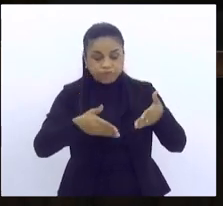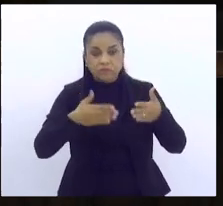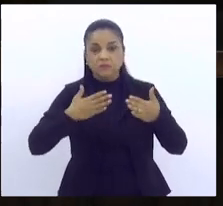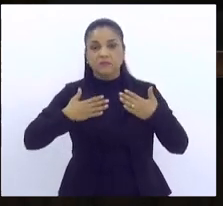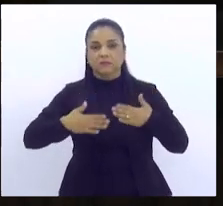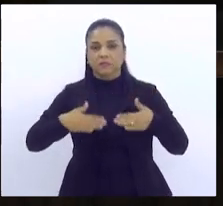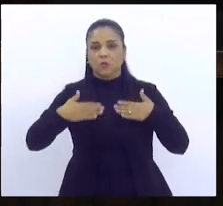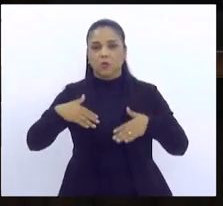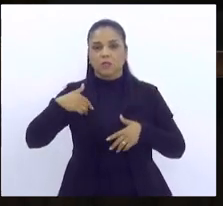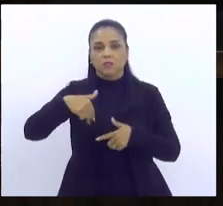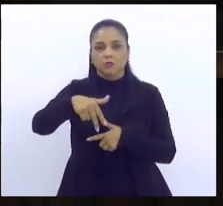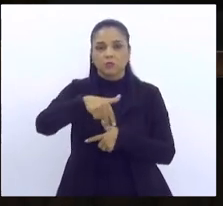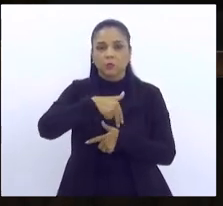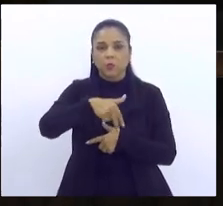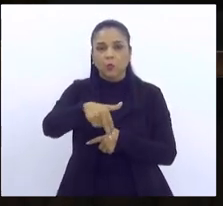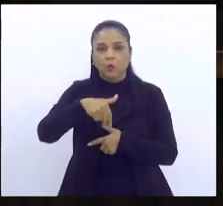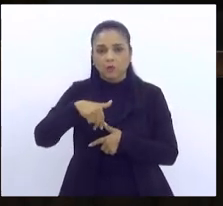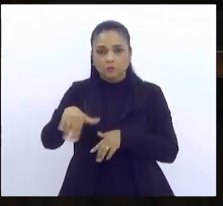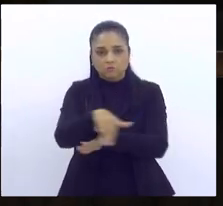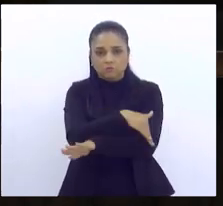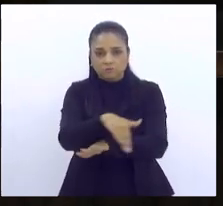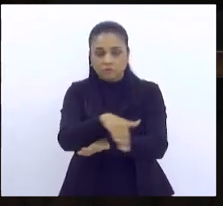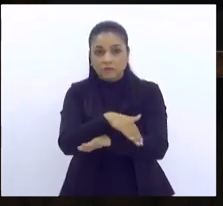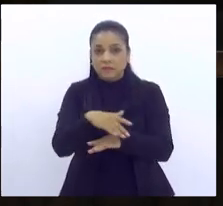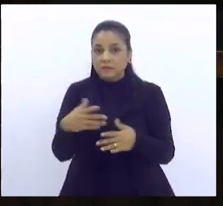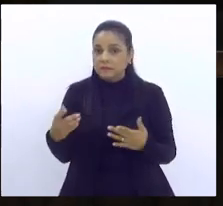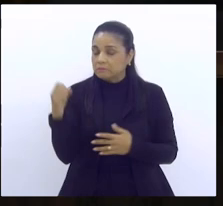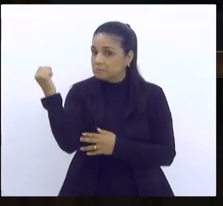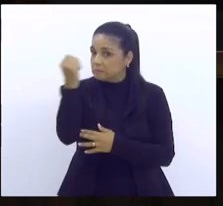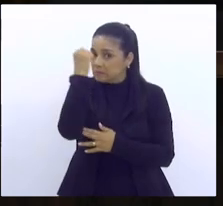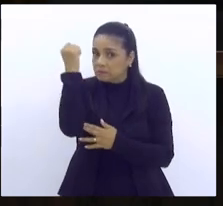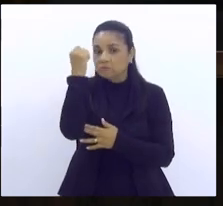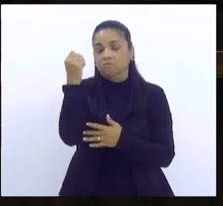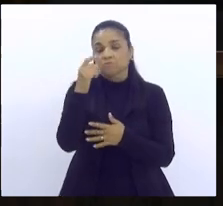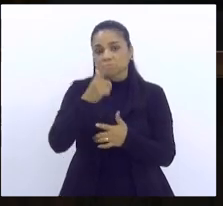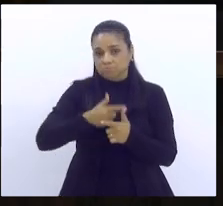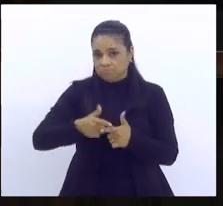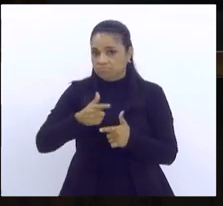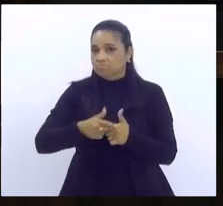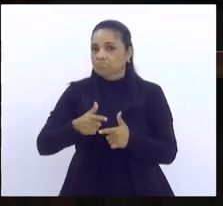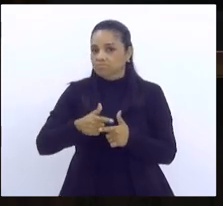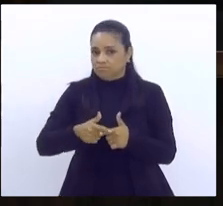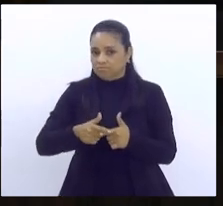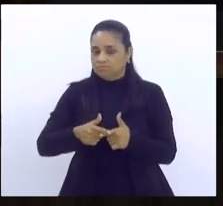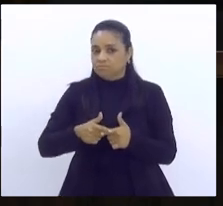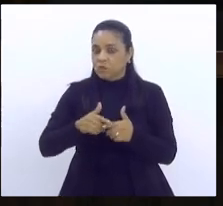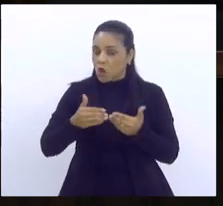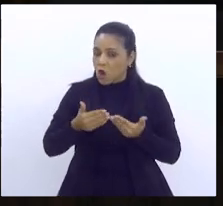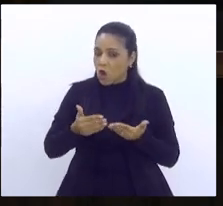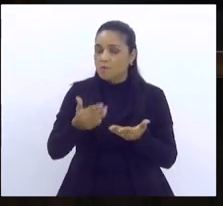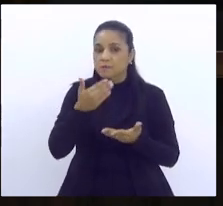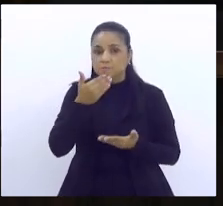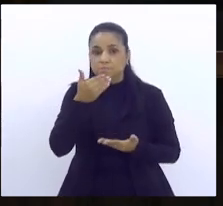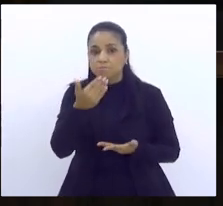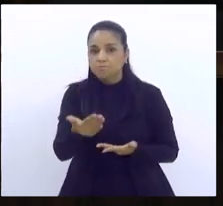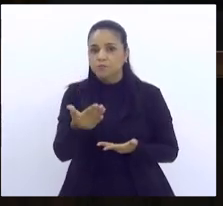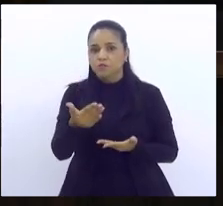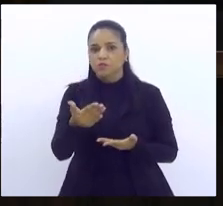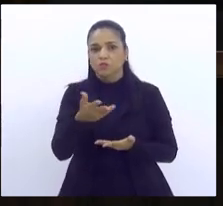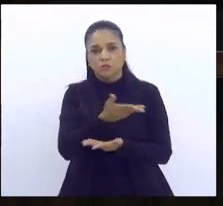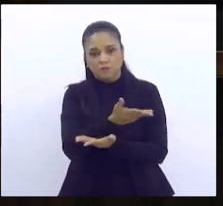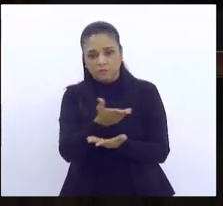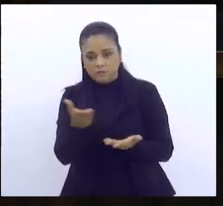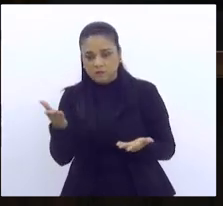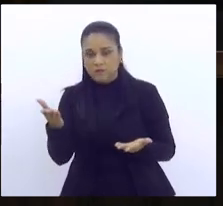andar pelas ruas, porque a coisa está gritante. Então, assim, eu queria inicialmente começar fazendo esse apelo com os